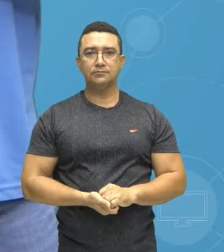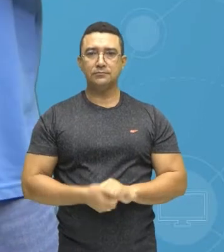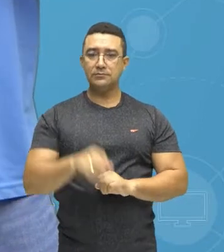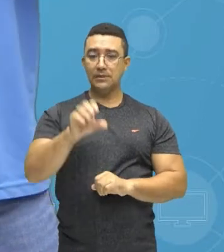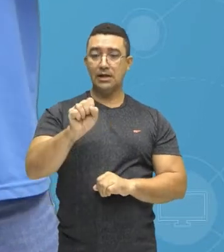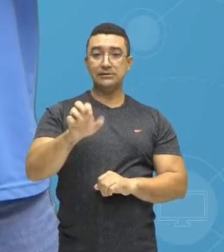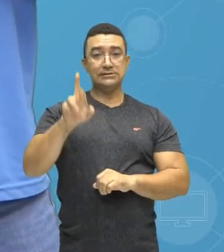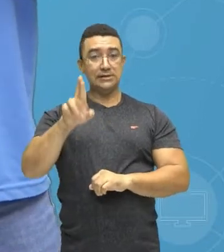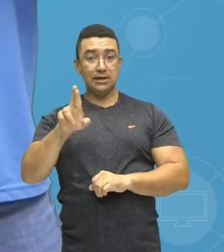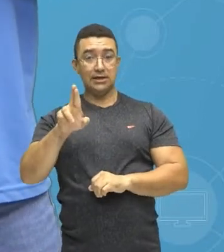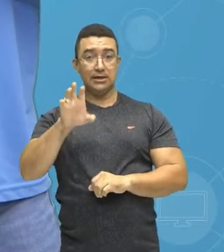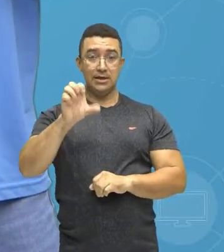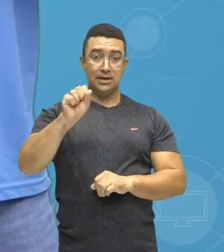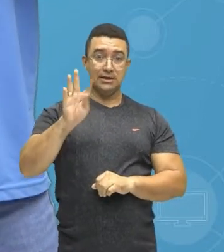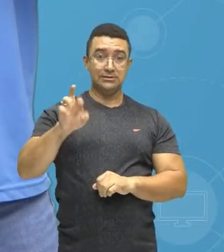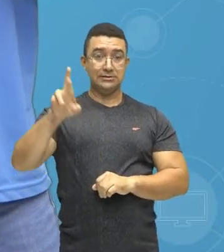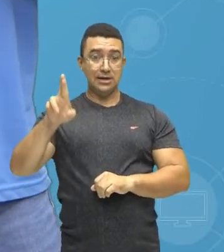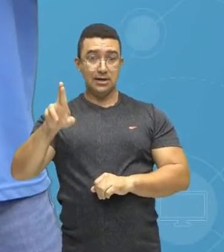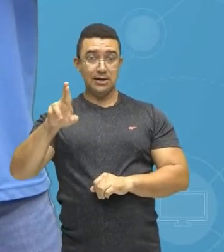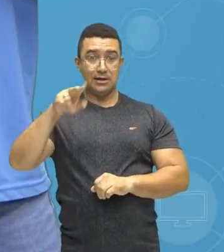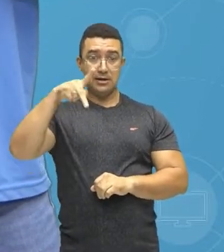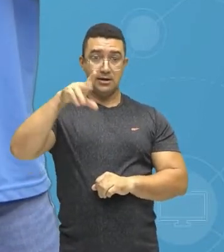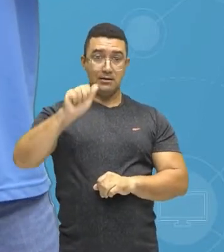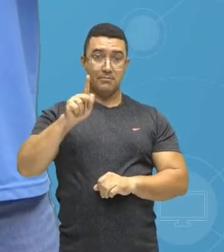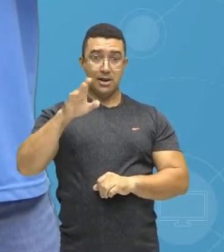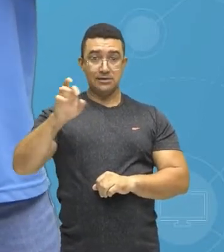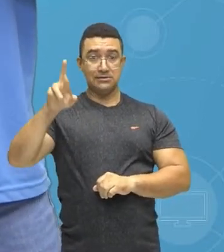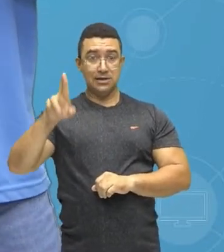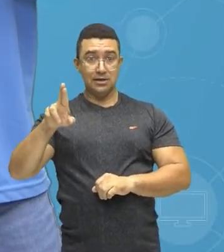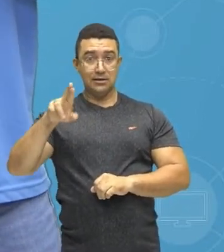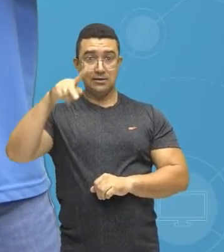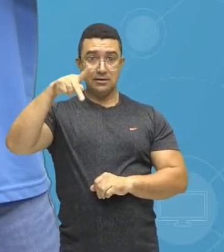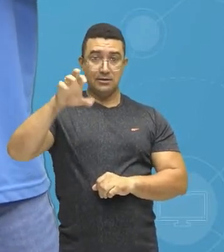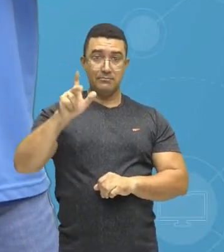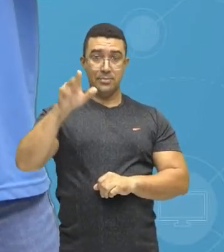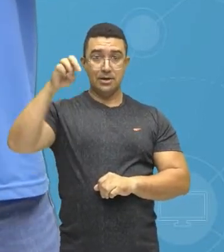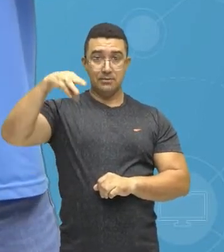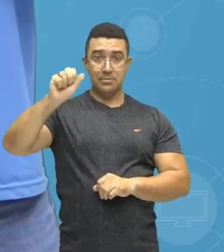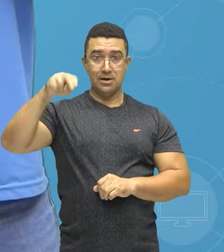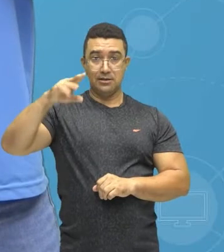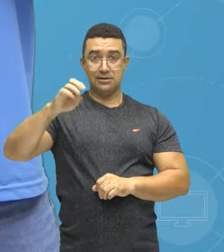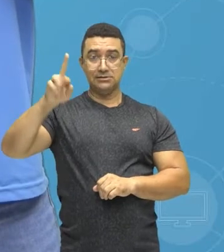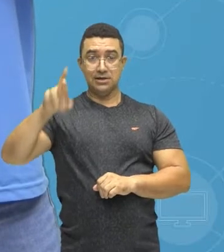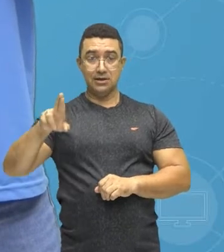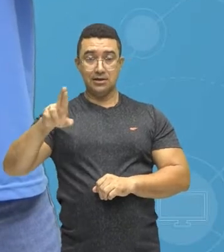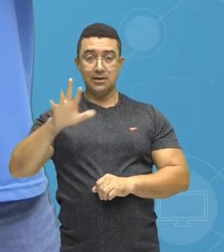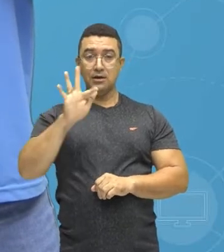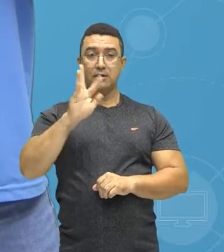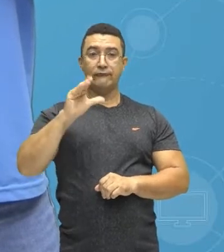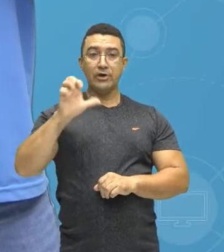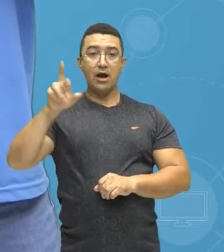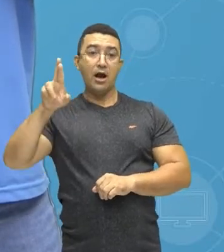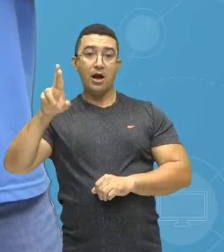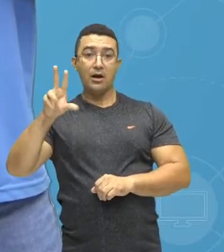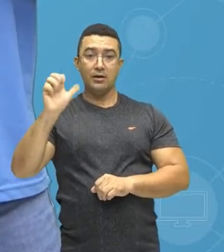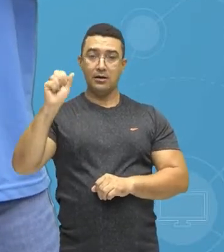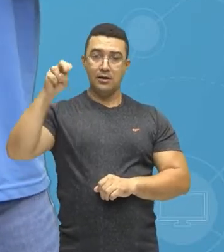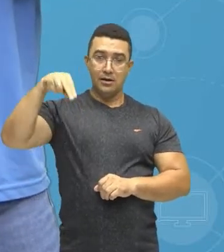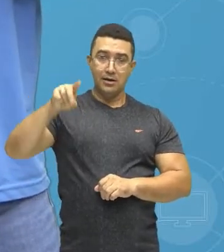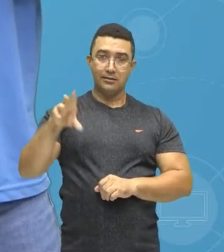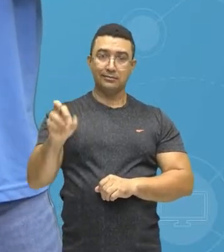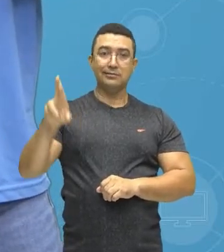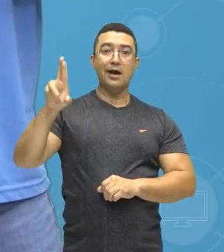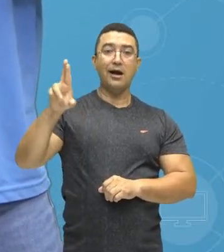ser, estar, parecer, permanecer, ficar, andar